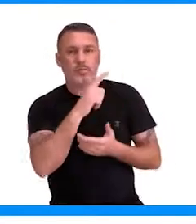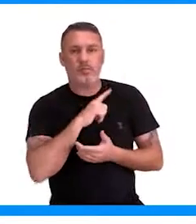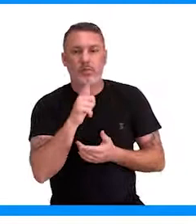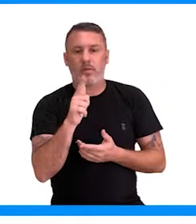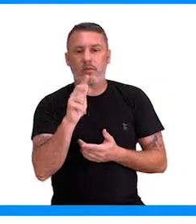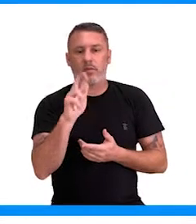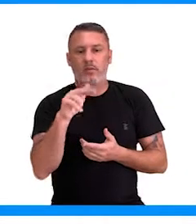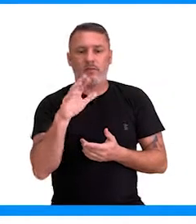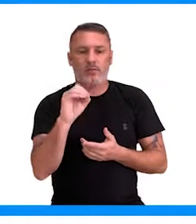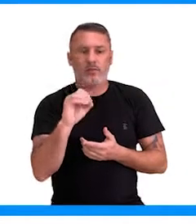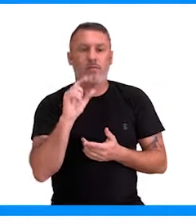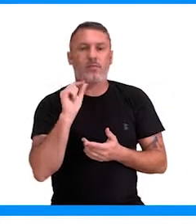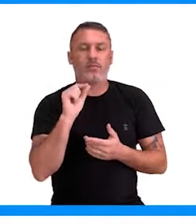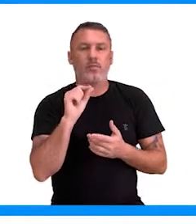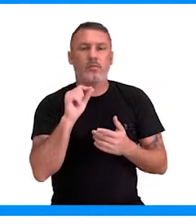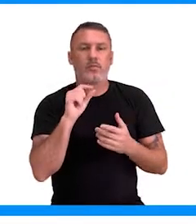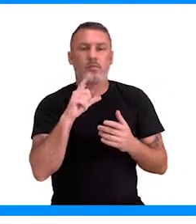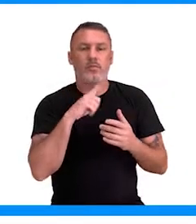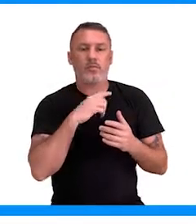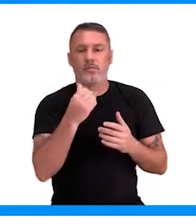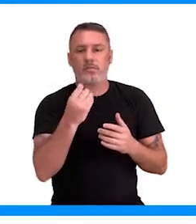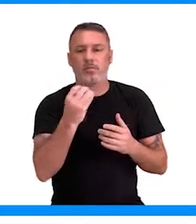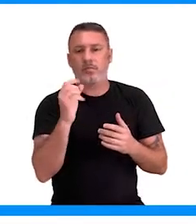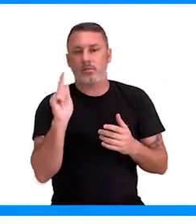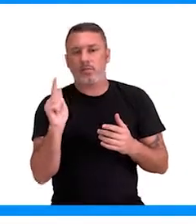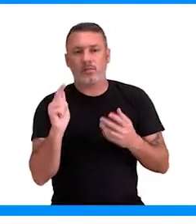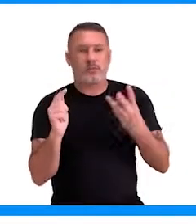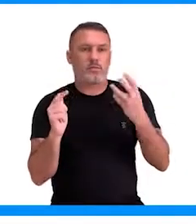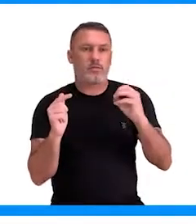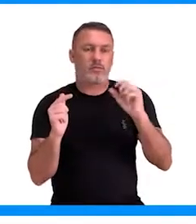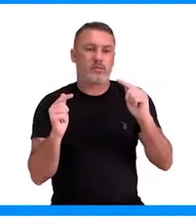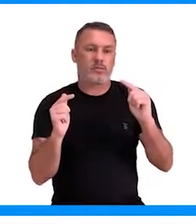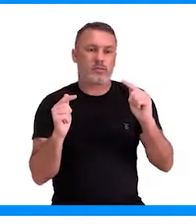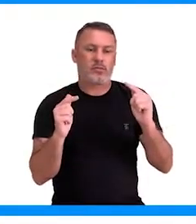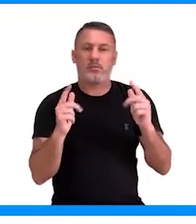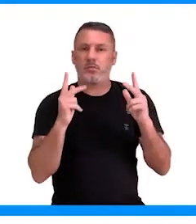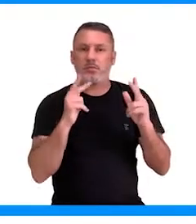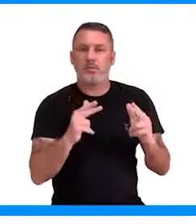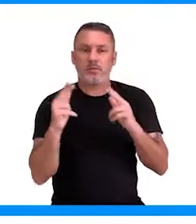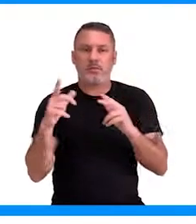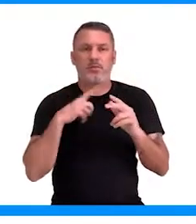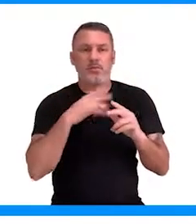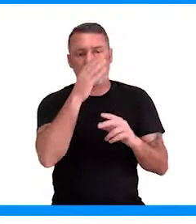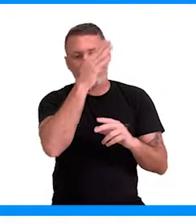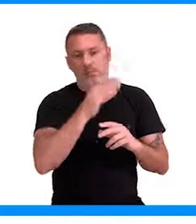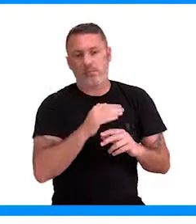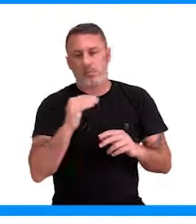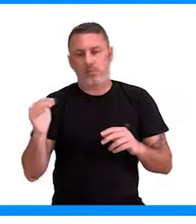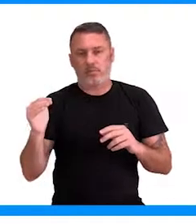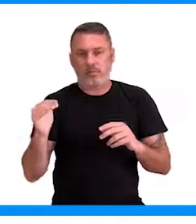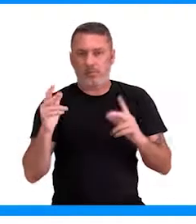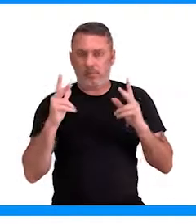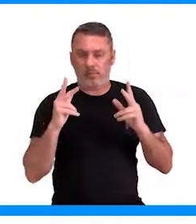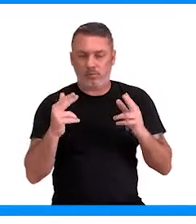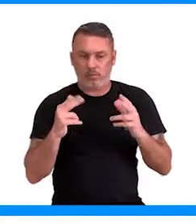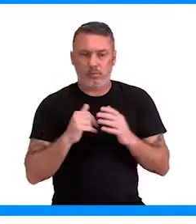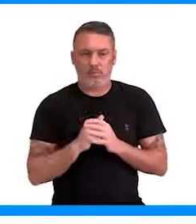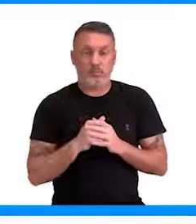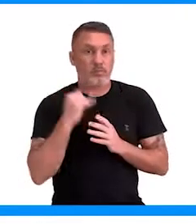representei no gráfico a curva de 60 graus e a curva de 30, ó, chegando na mesma posição